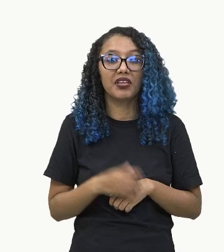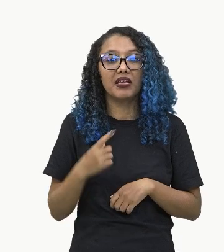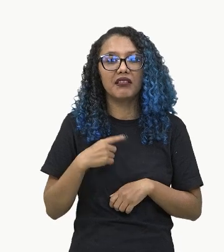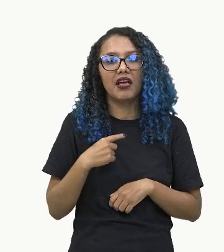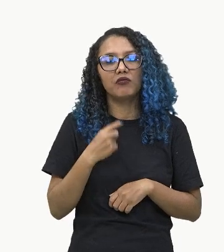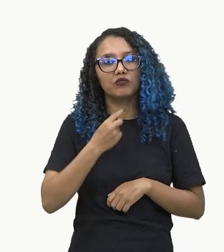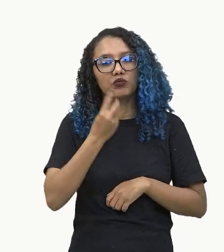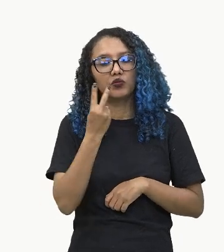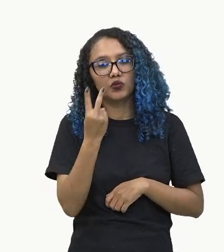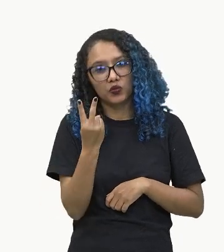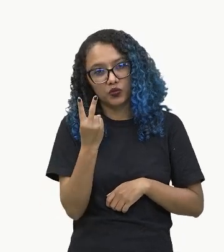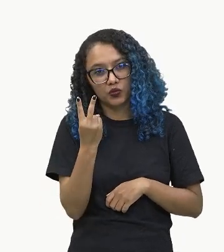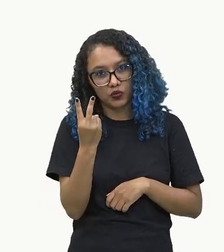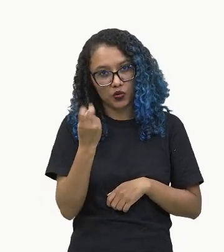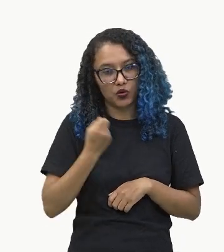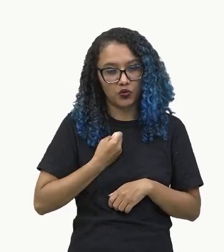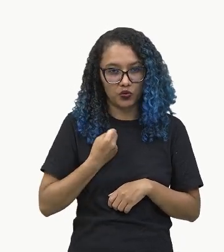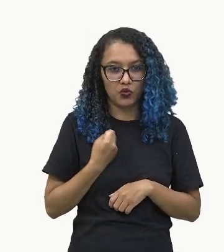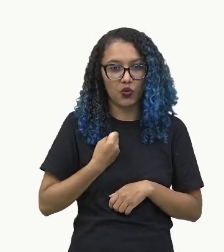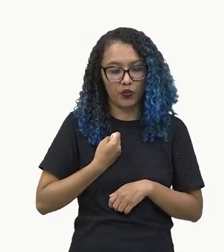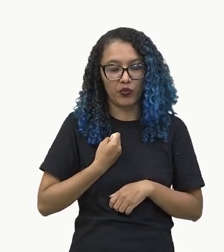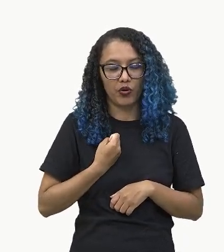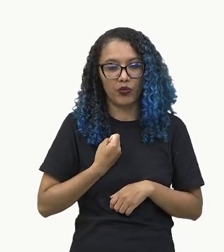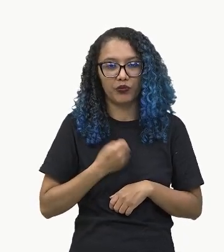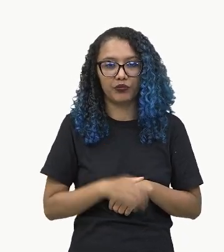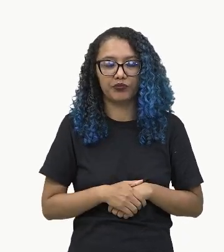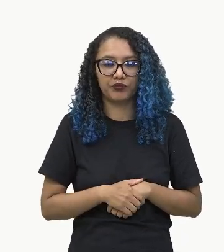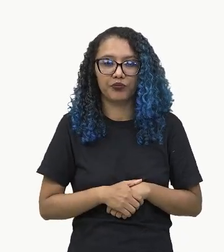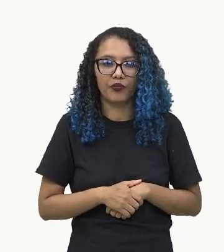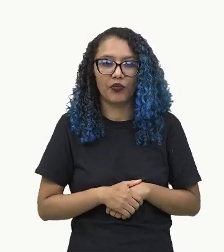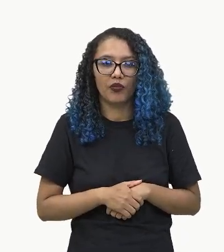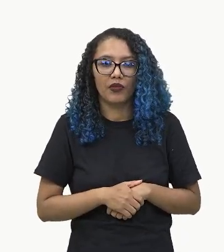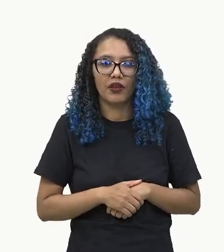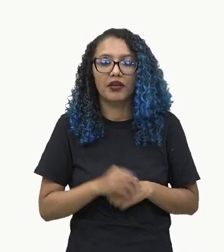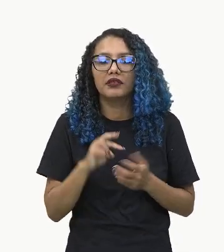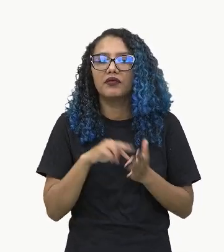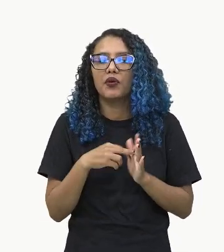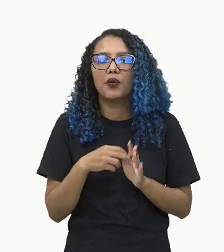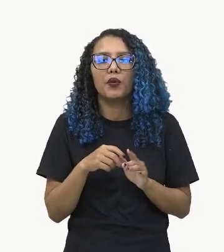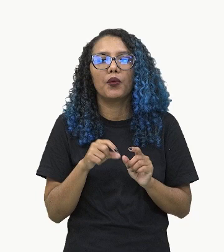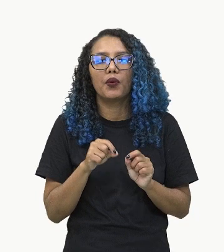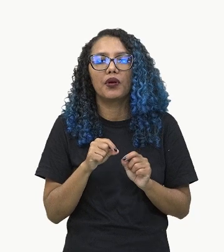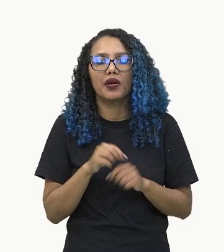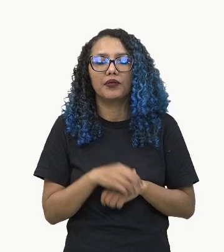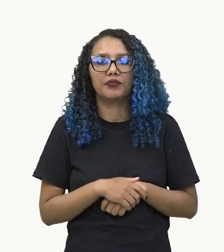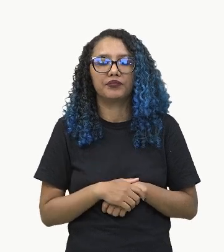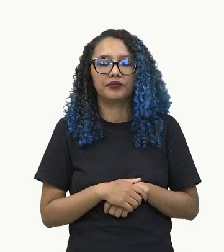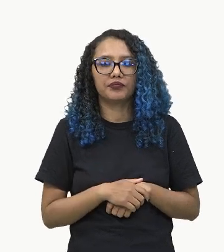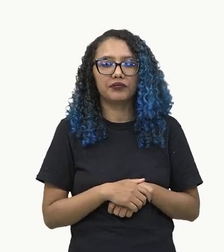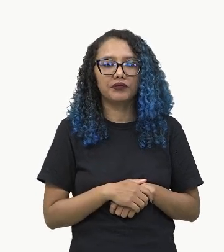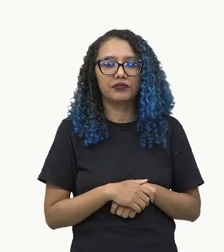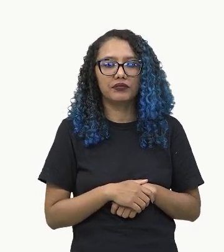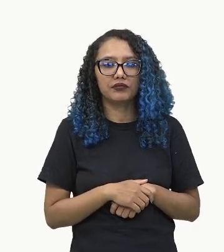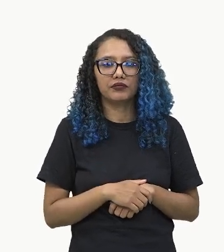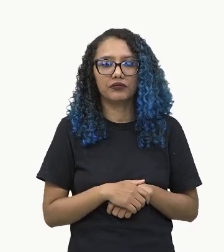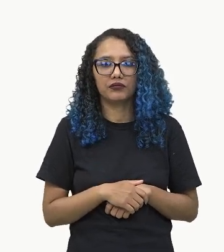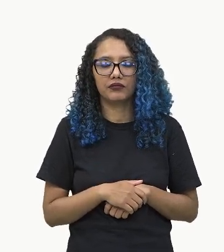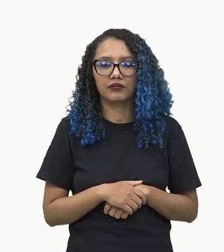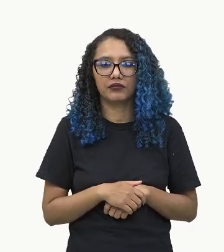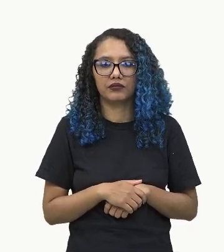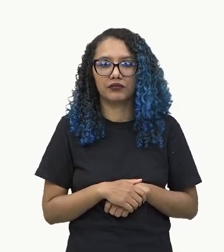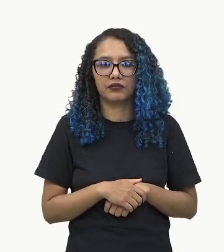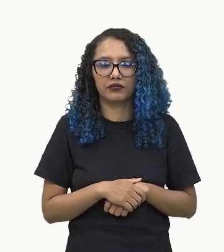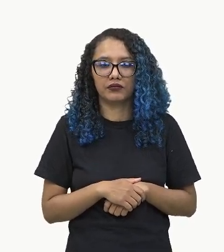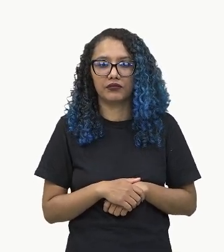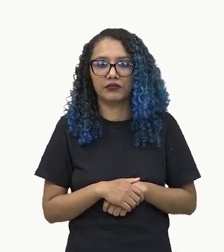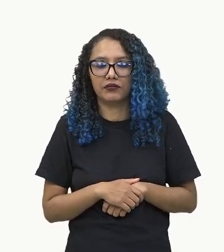decimais. O que significa que já que tem duas casas decimais? Significa que um número que eu posso levar ao quadrado,